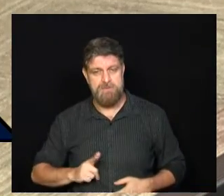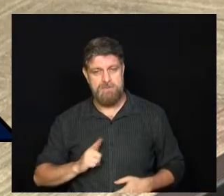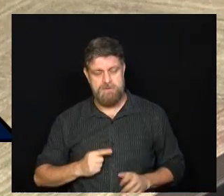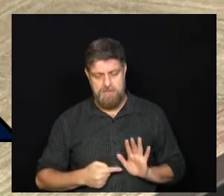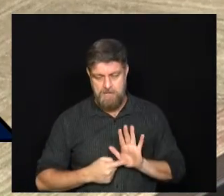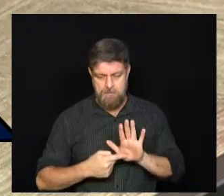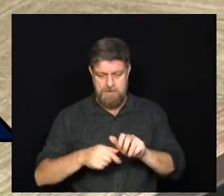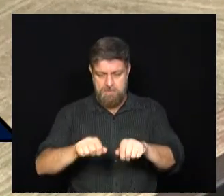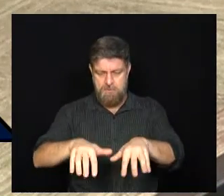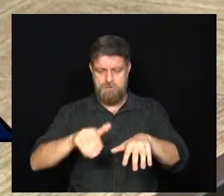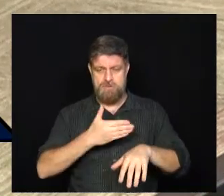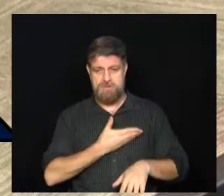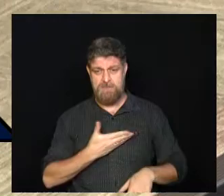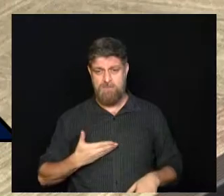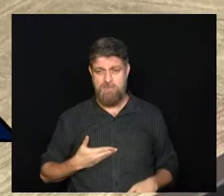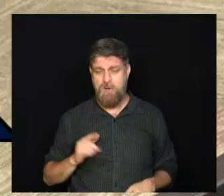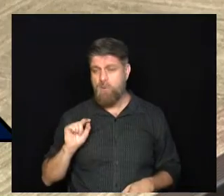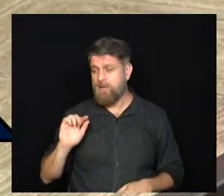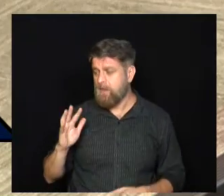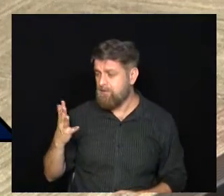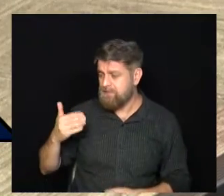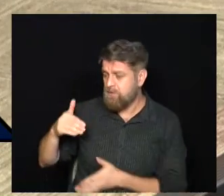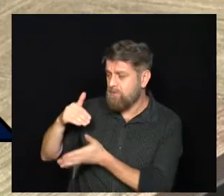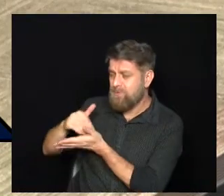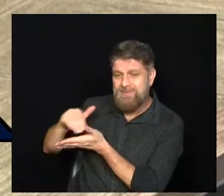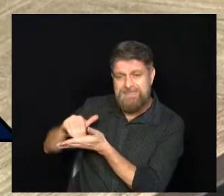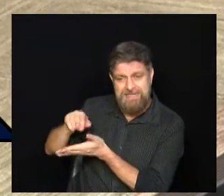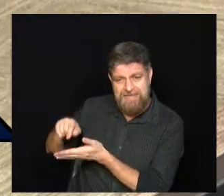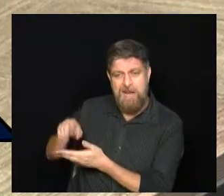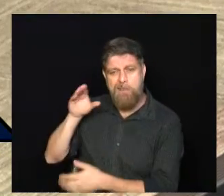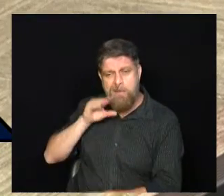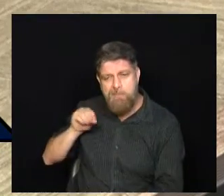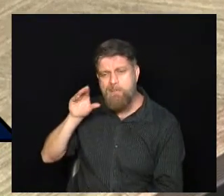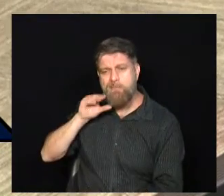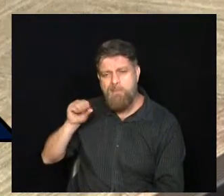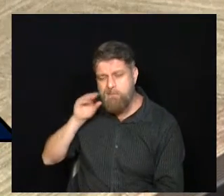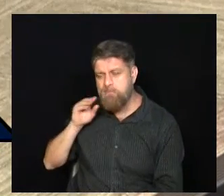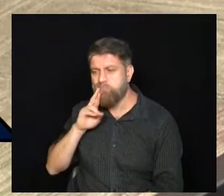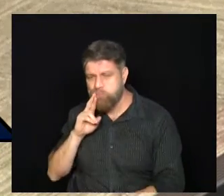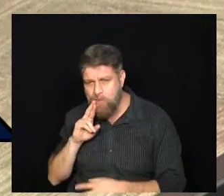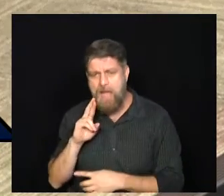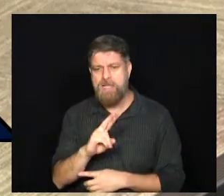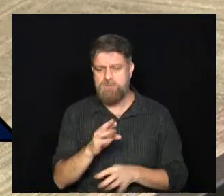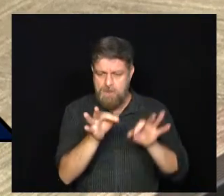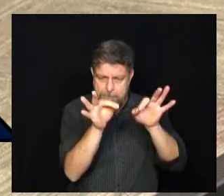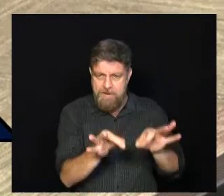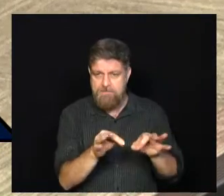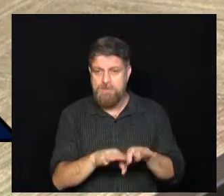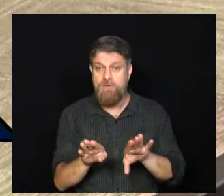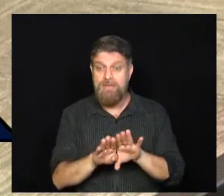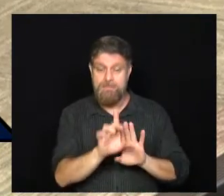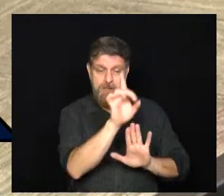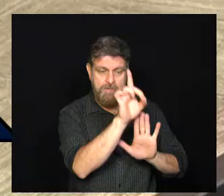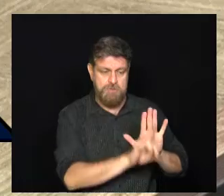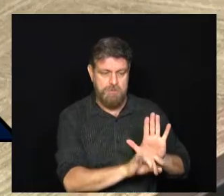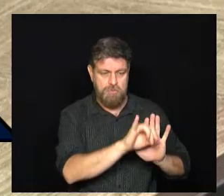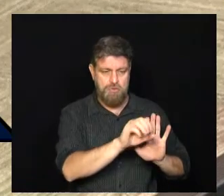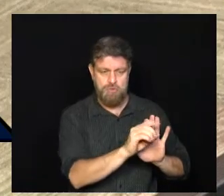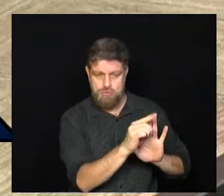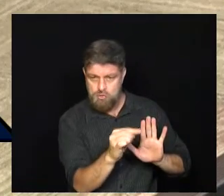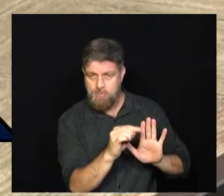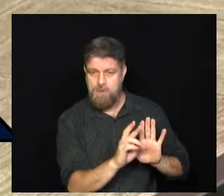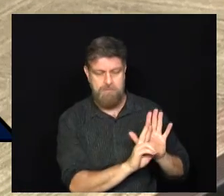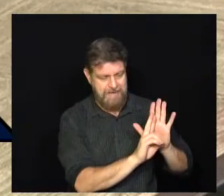audiência pública como essa, onde eu acredito que o secretário tenha respondido à altura, o secretário, também o diretor João Carlos, tenha